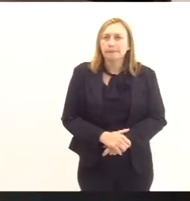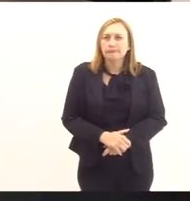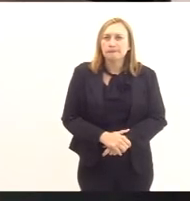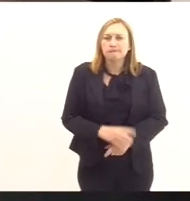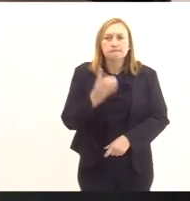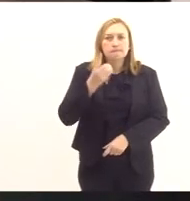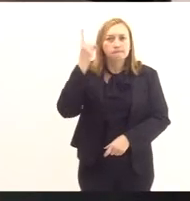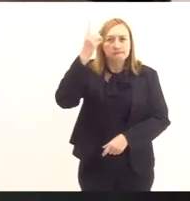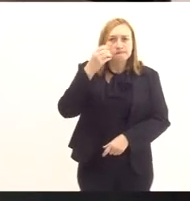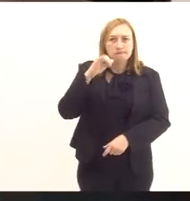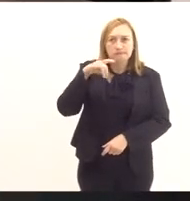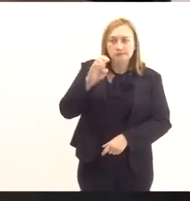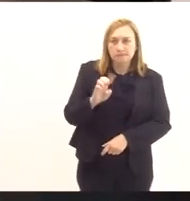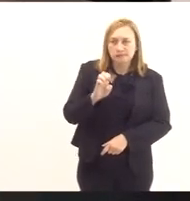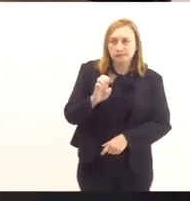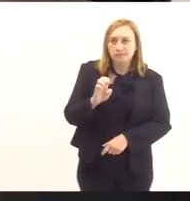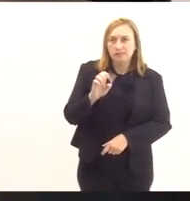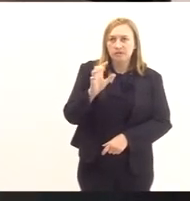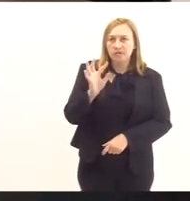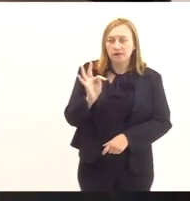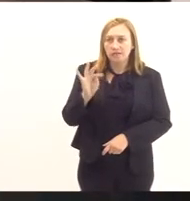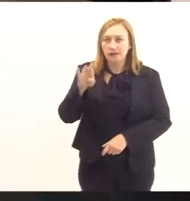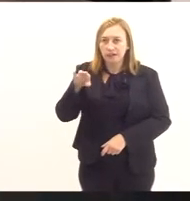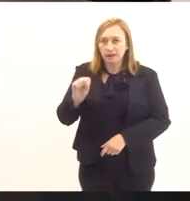o deputado Alexandre Freitas